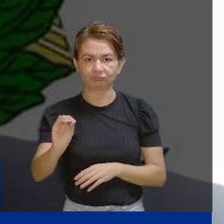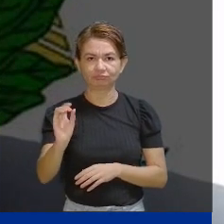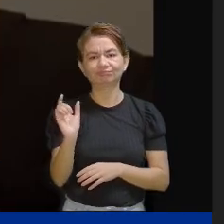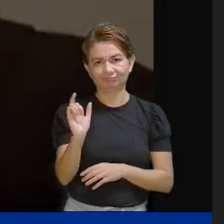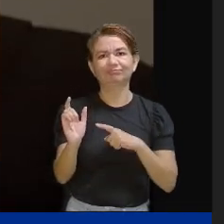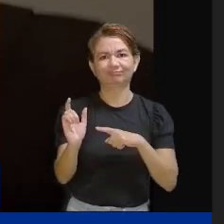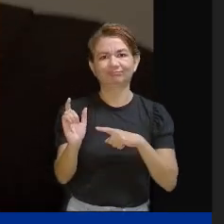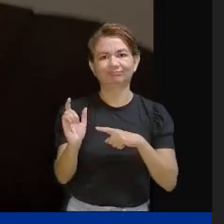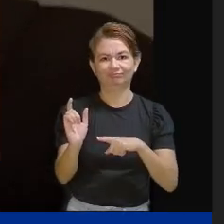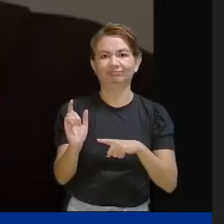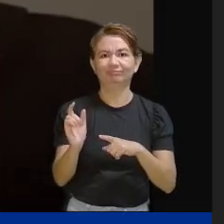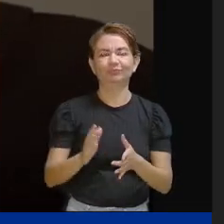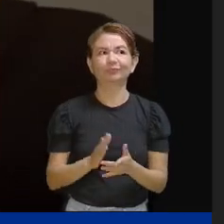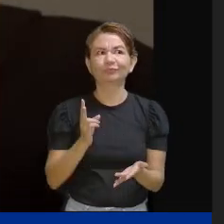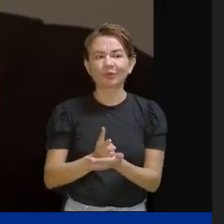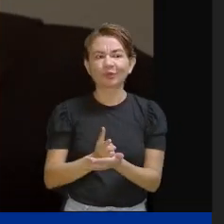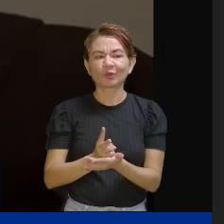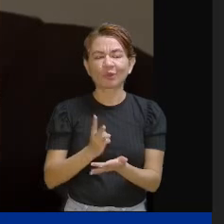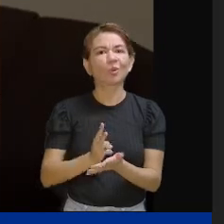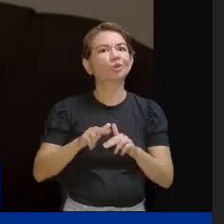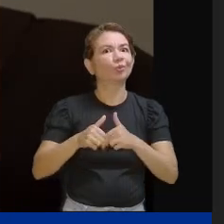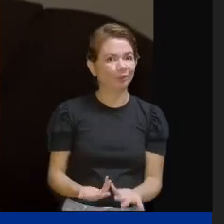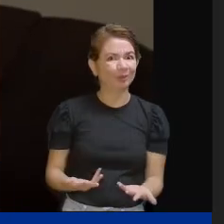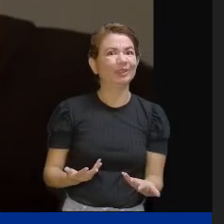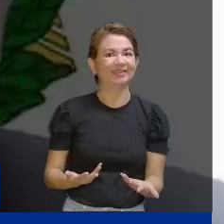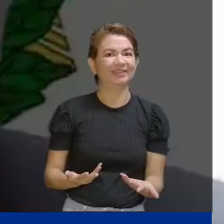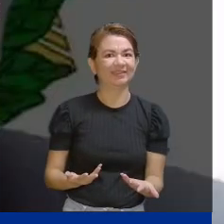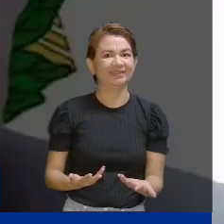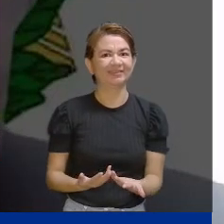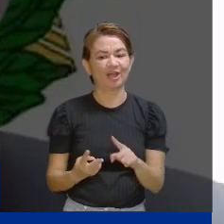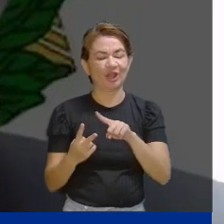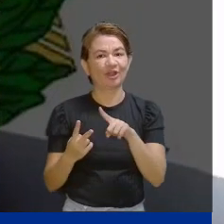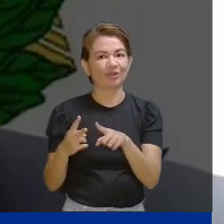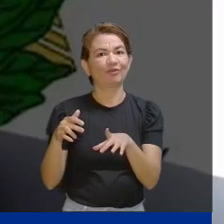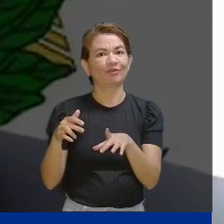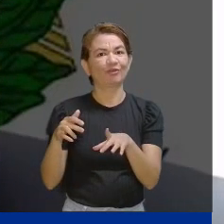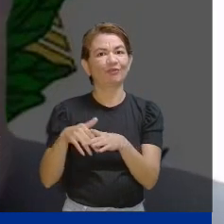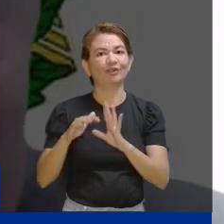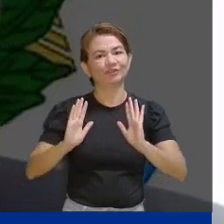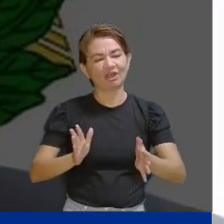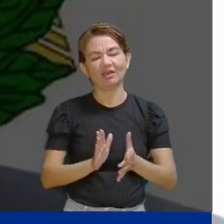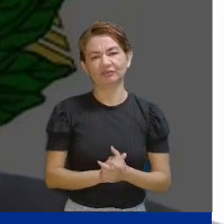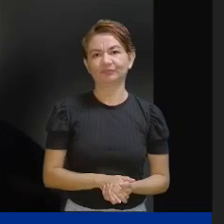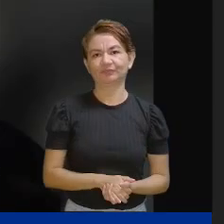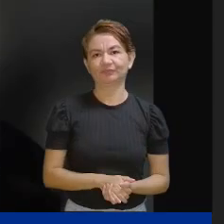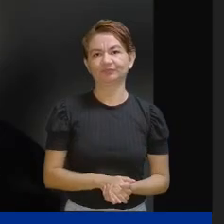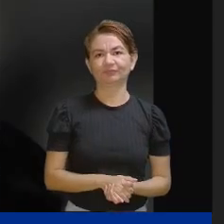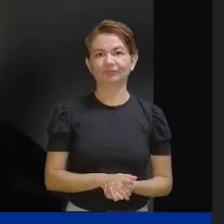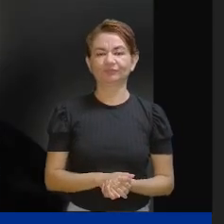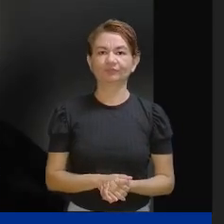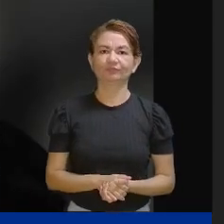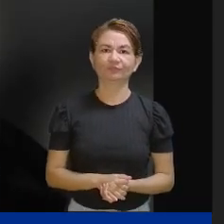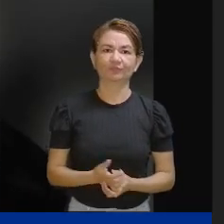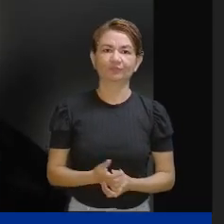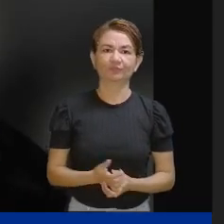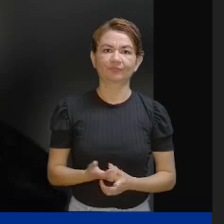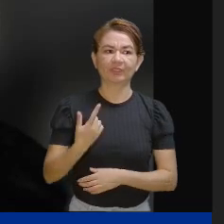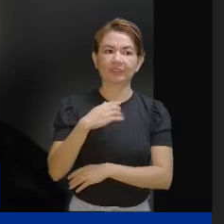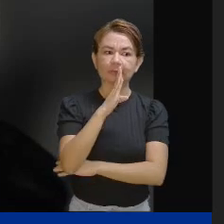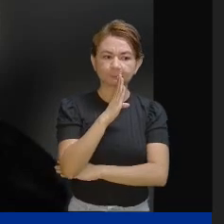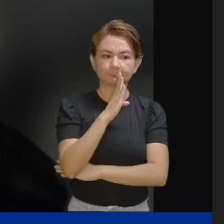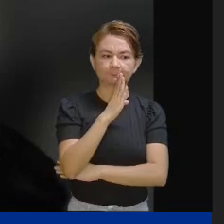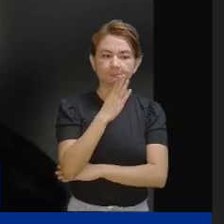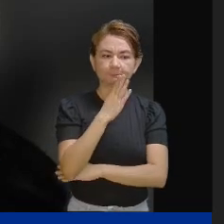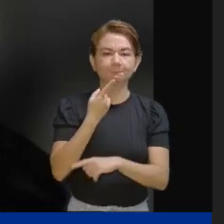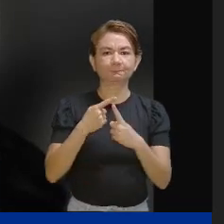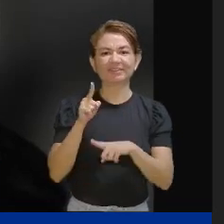isso que eu continuei na... O senhor já tem 2 votos. O senhor já tem 2 votos. Eu estava caladinho, mas o doutor